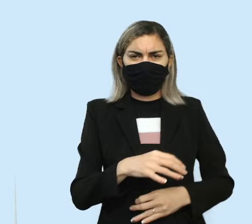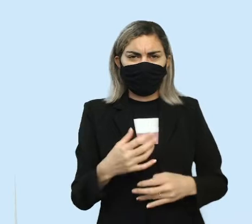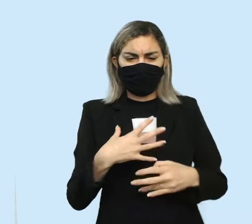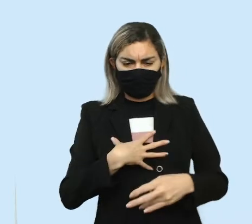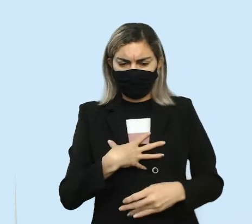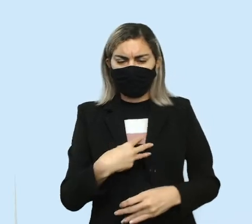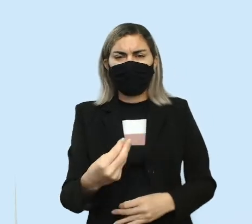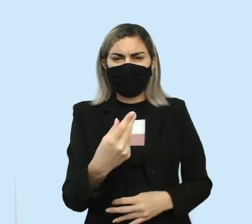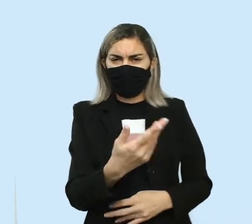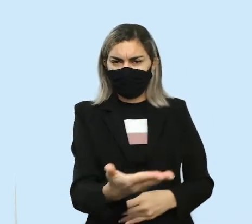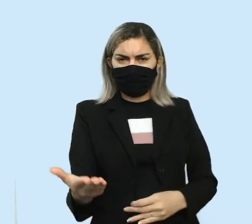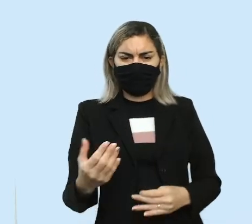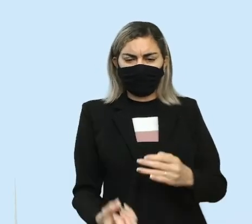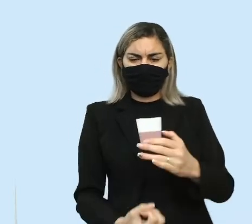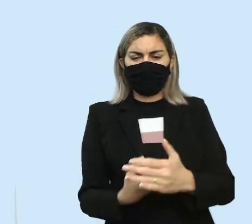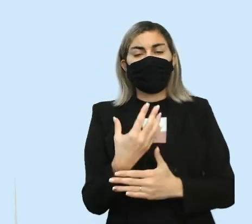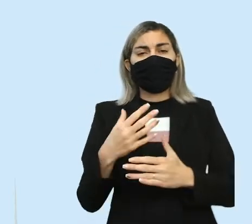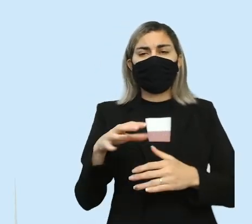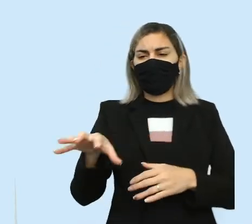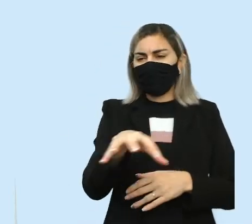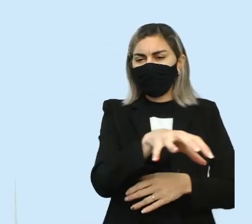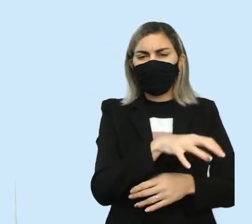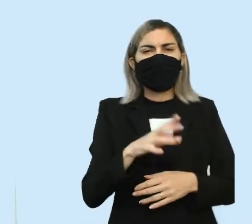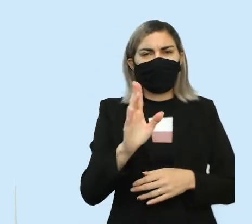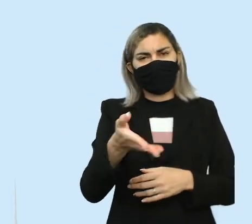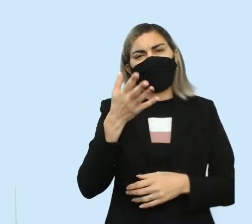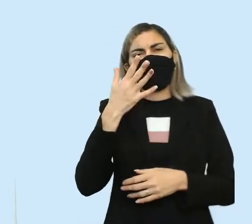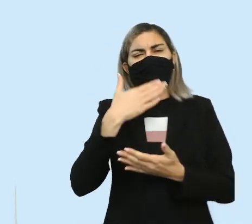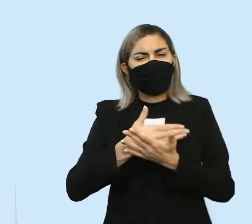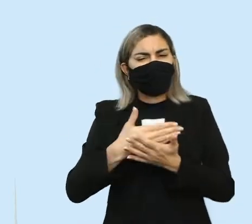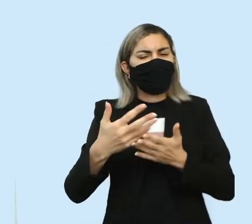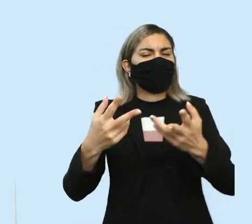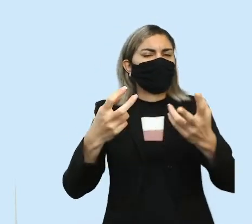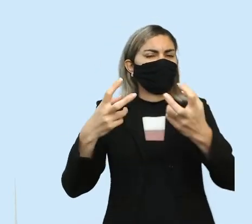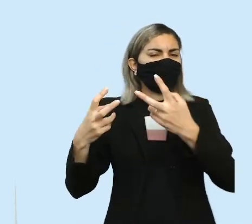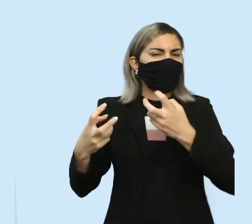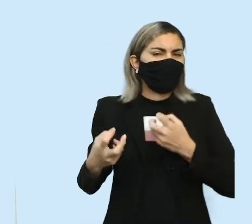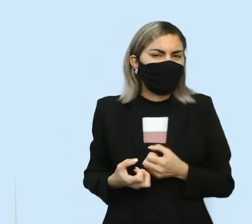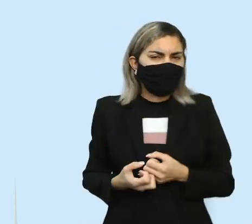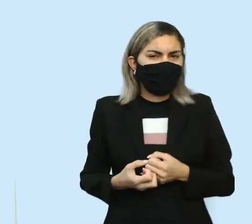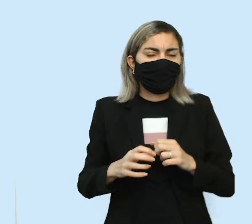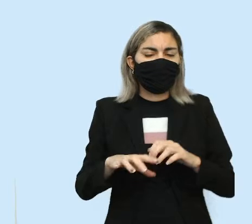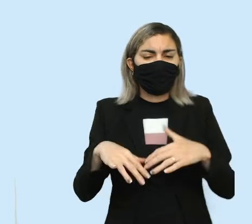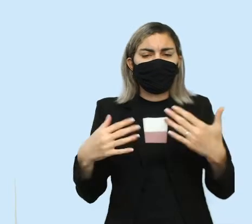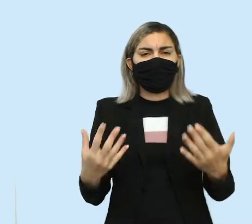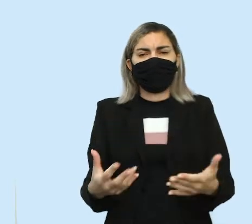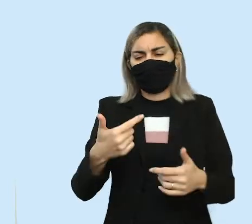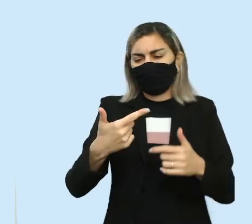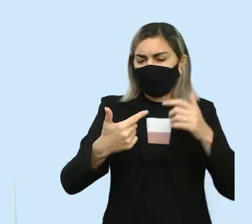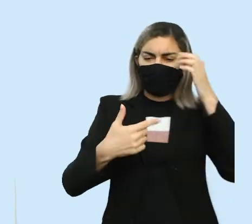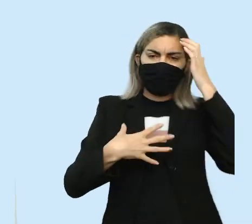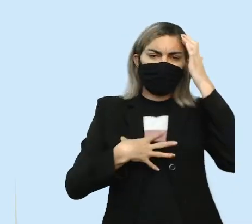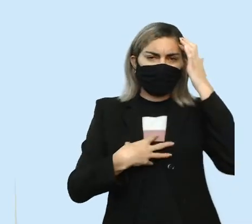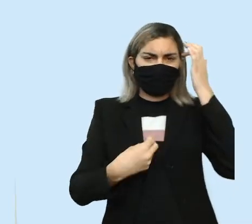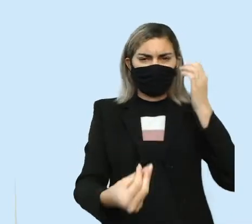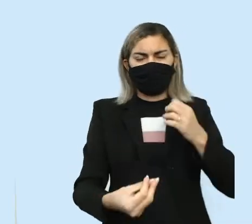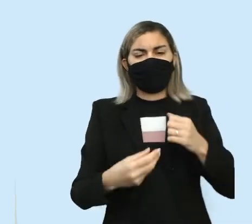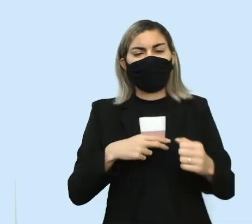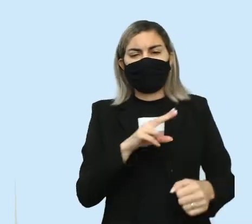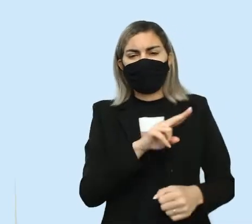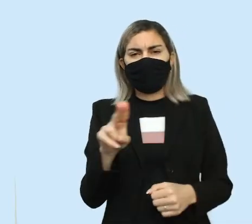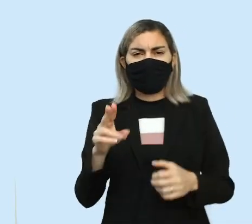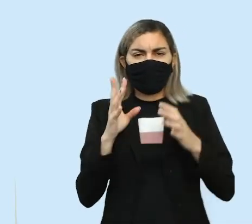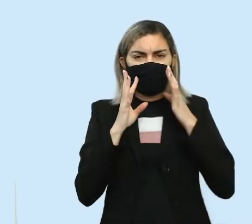Esses filhos darão origem mais tarde às tribos que você já deve estar começando a perceber, tá? E dentre esses 12 filhos, a gente vai chamar